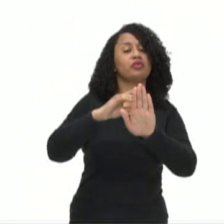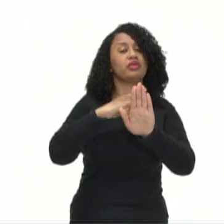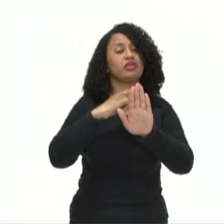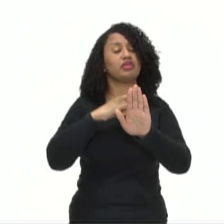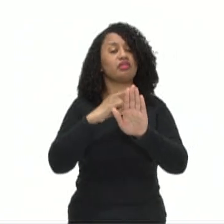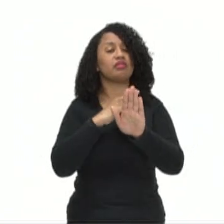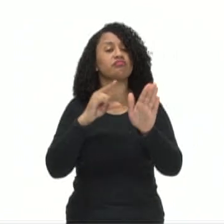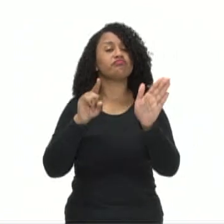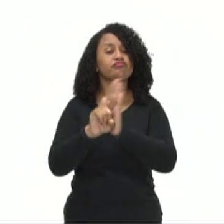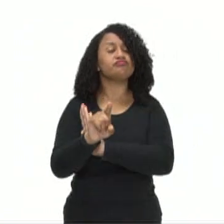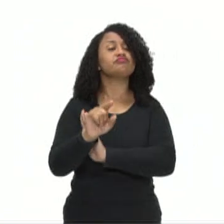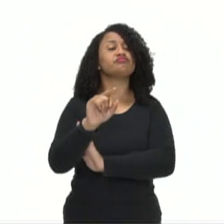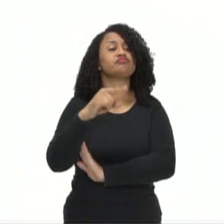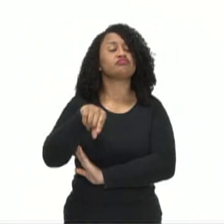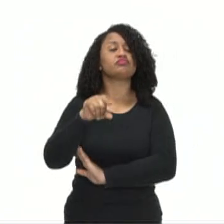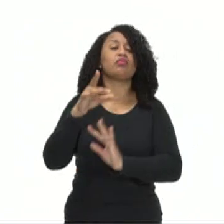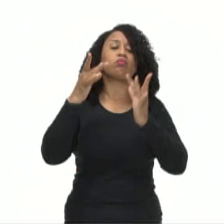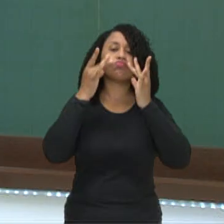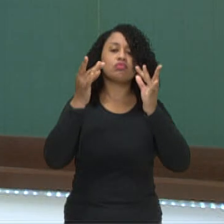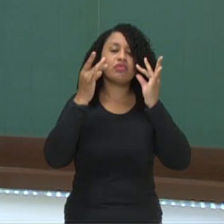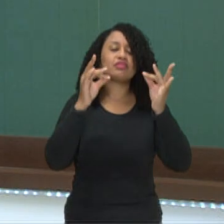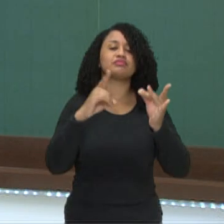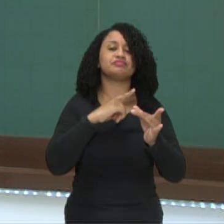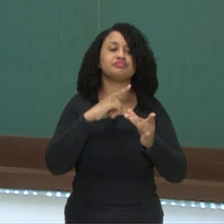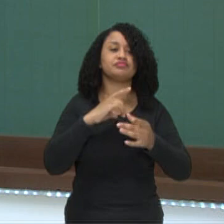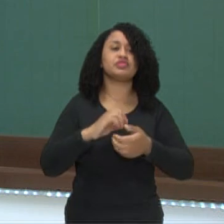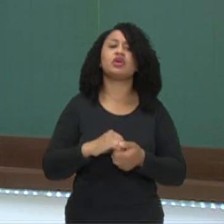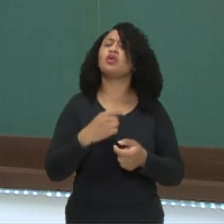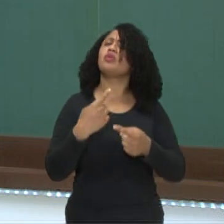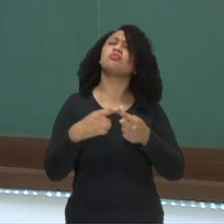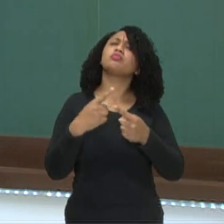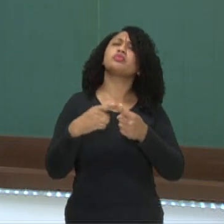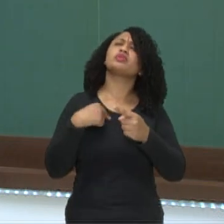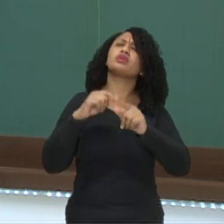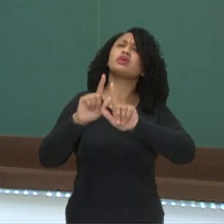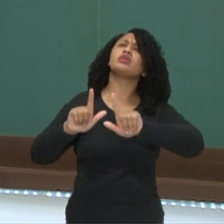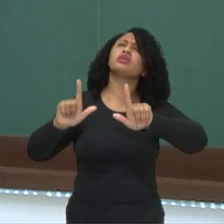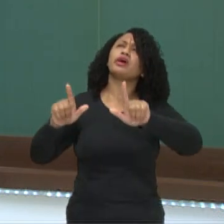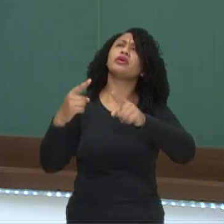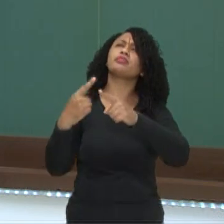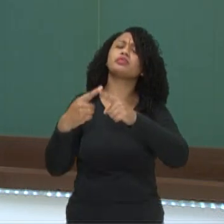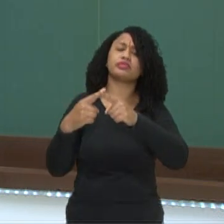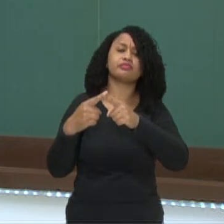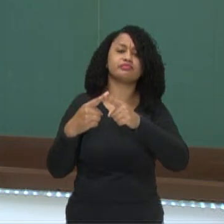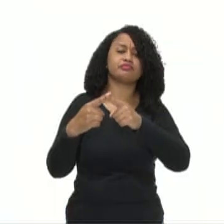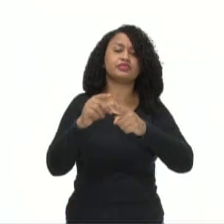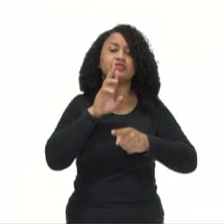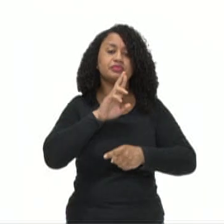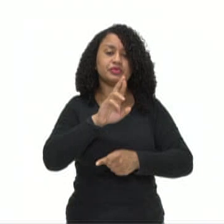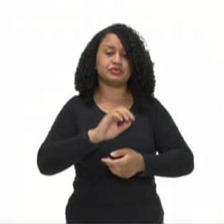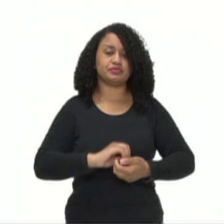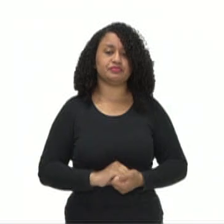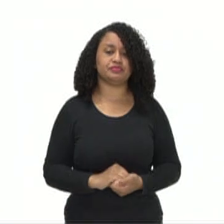pergunta pensada por Garfield. Para que o cartaz? Qual é o humor? Responda.